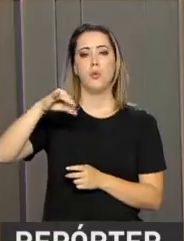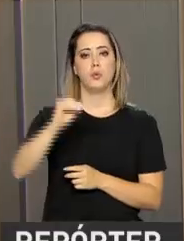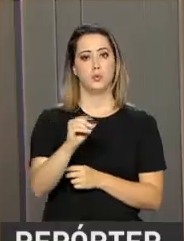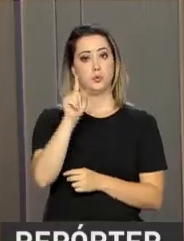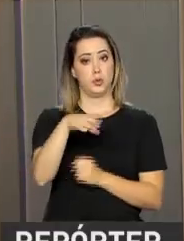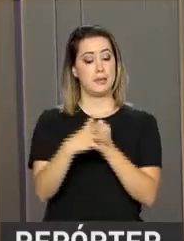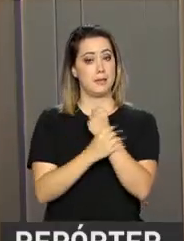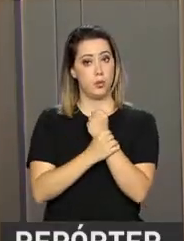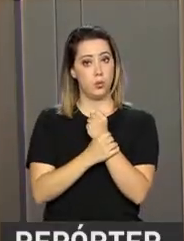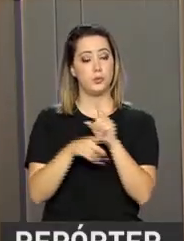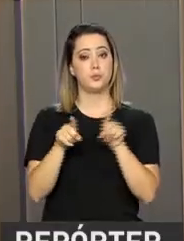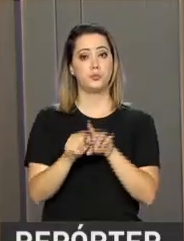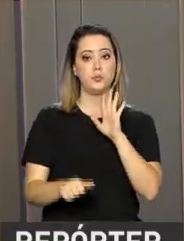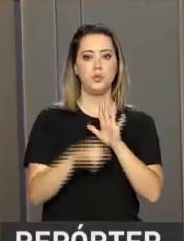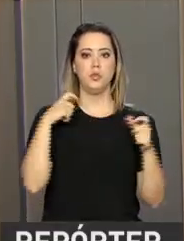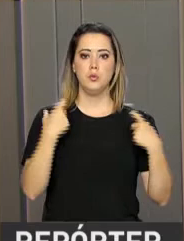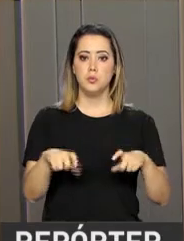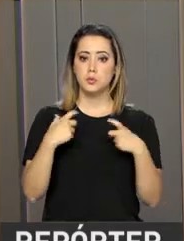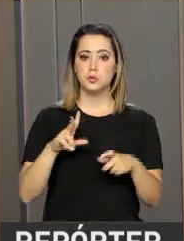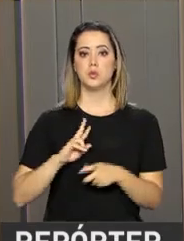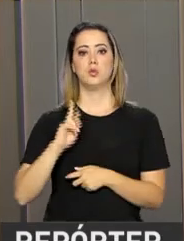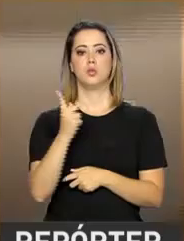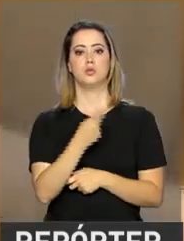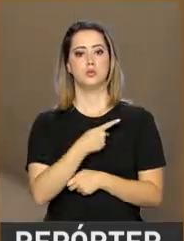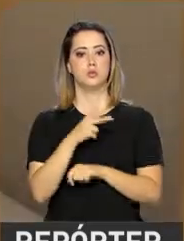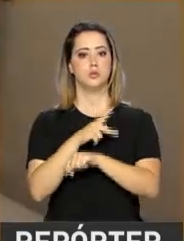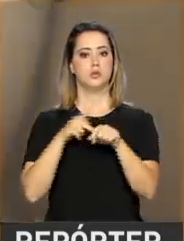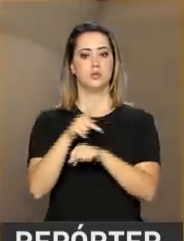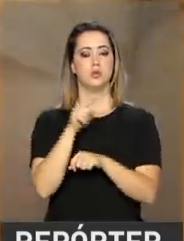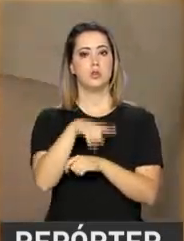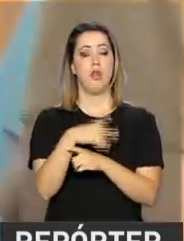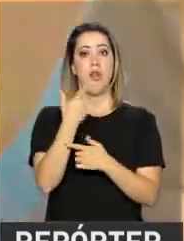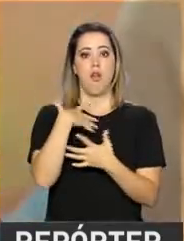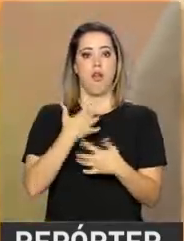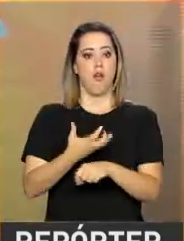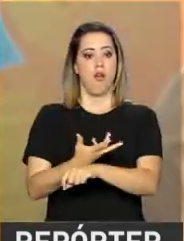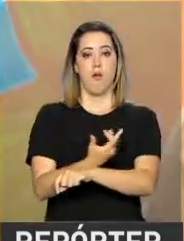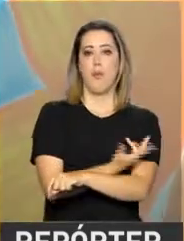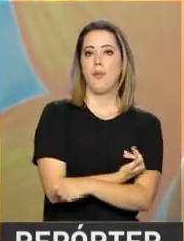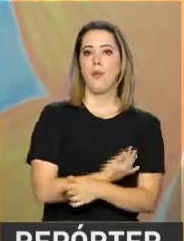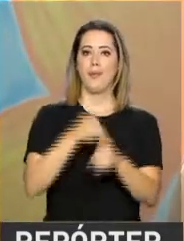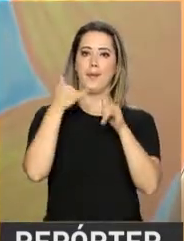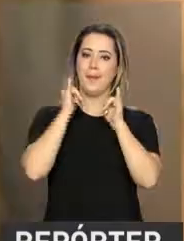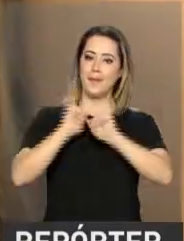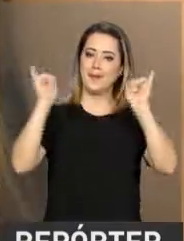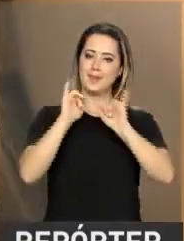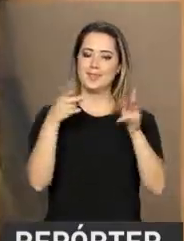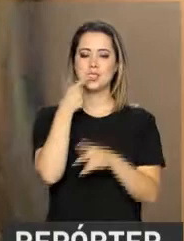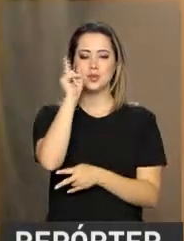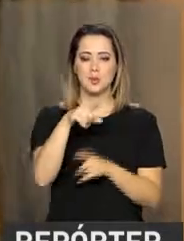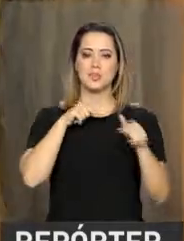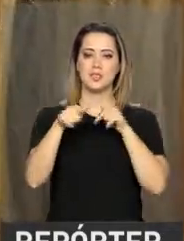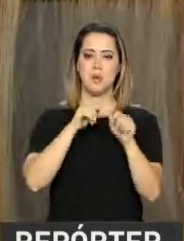inaugurado em brasília o primeiro ambulatório trânsito país a melissa se emocionou quando soube da notícia e disse que essa ação